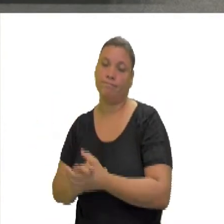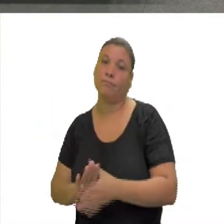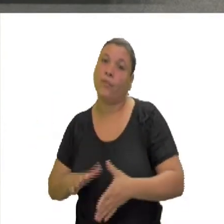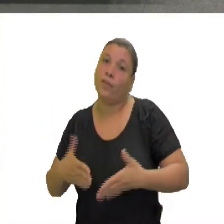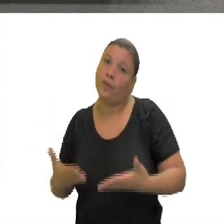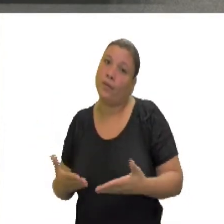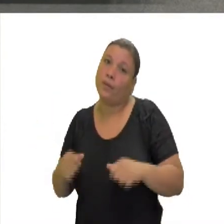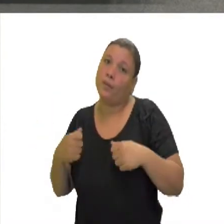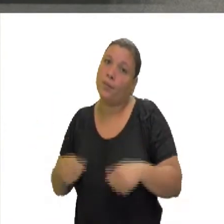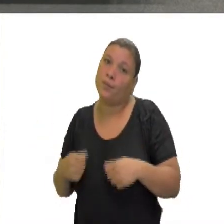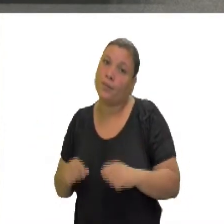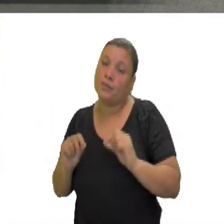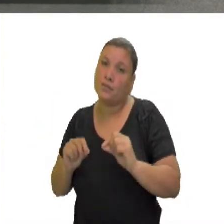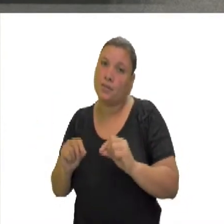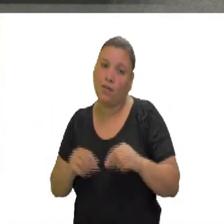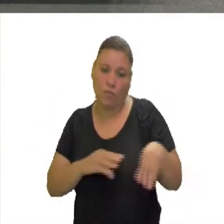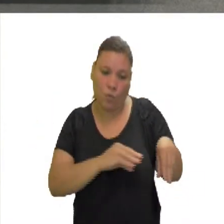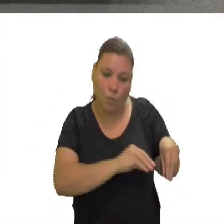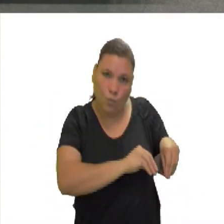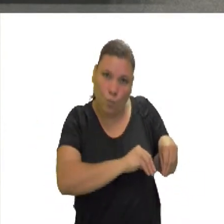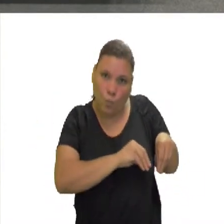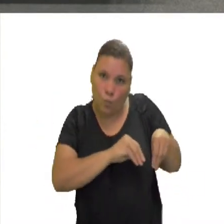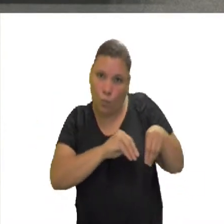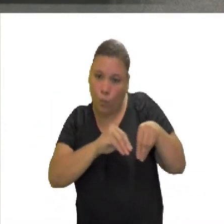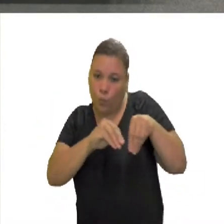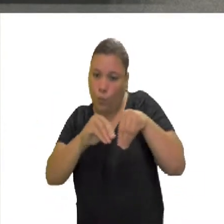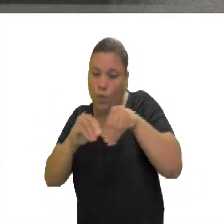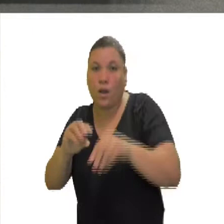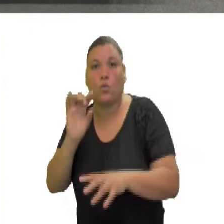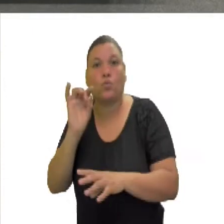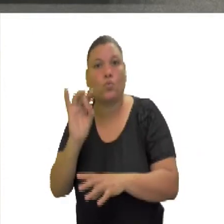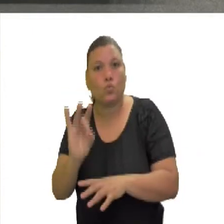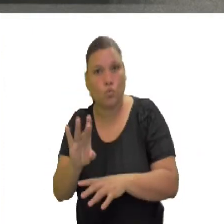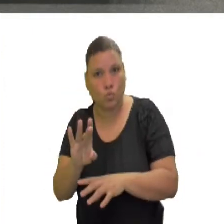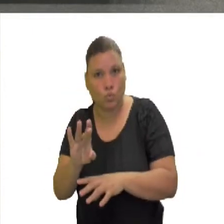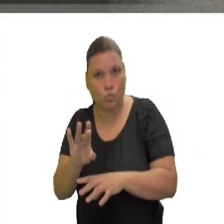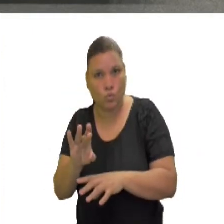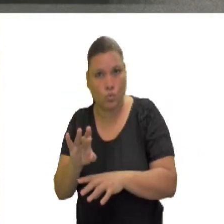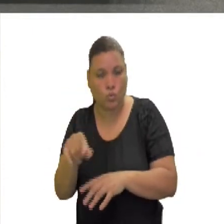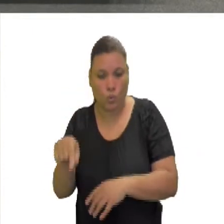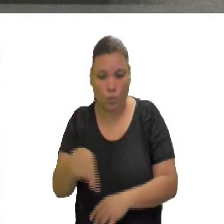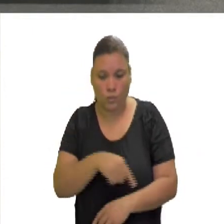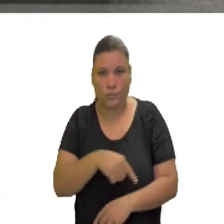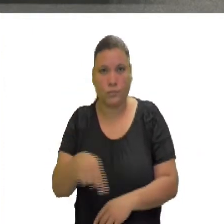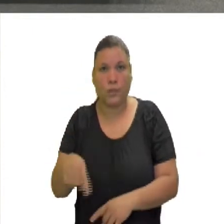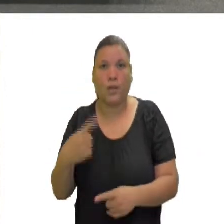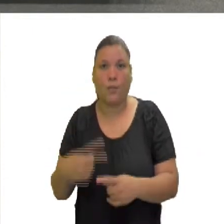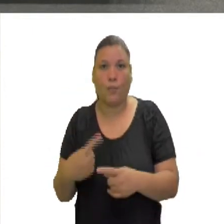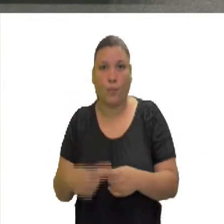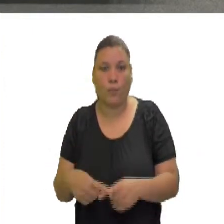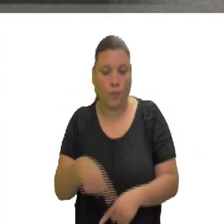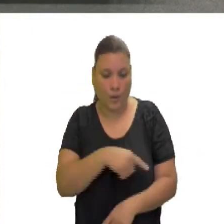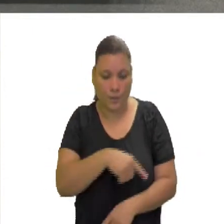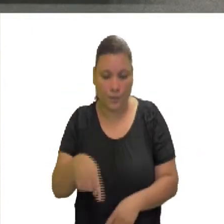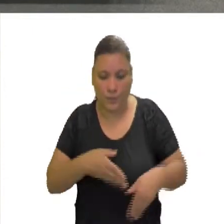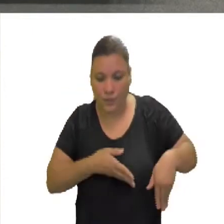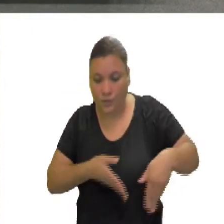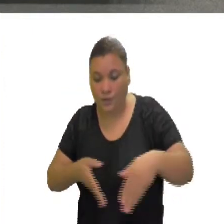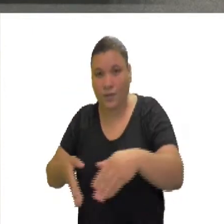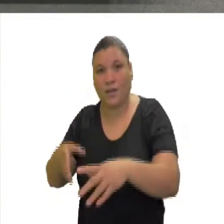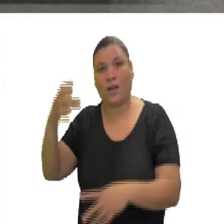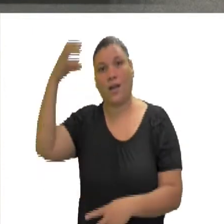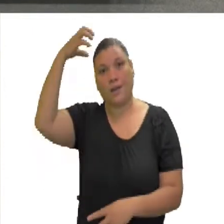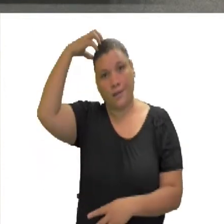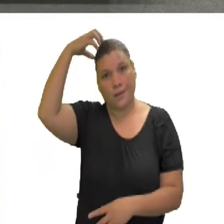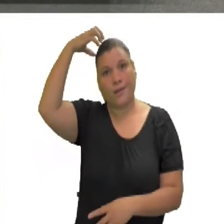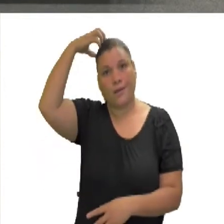transportado por ali. Se caso você não estivesse passando por ali, você deixava subentendido que você poderia estar ou não querendo passar com